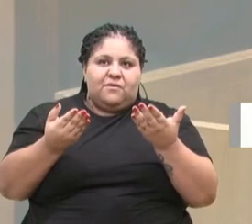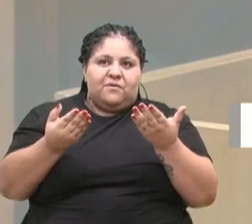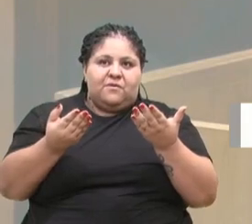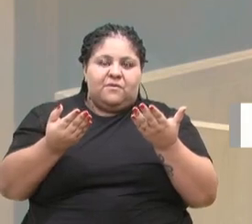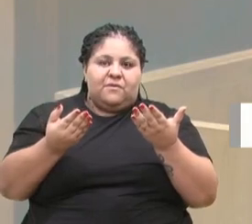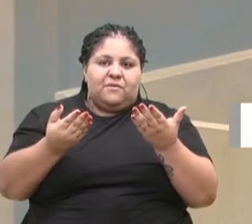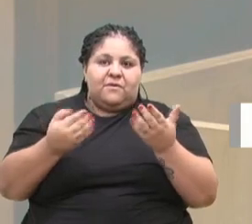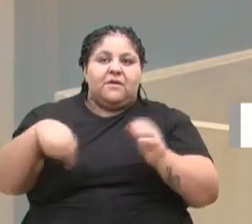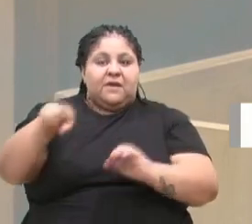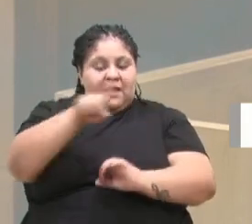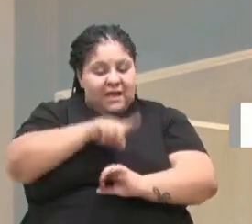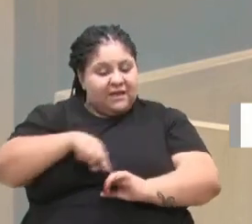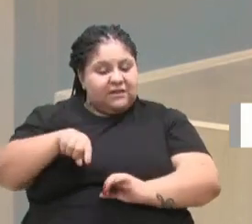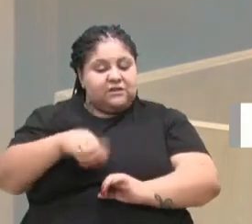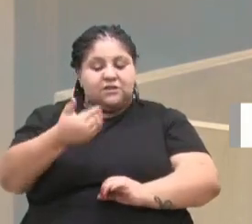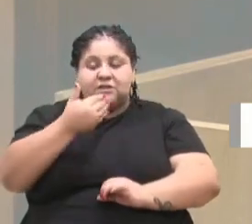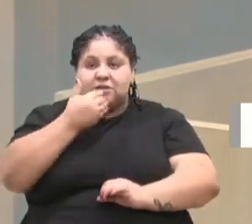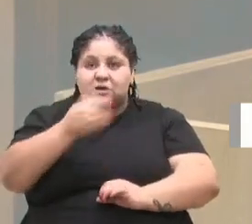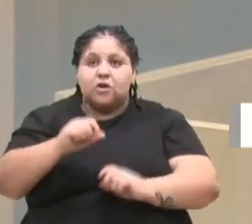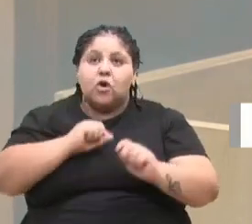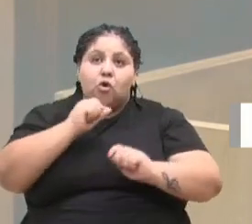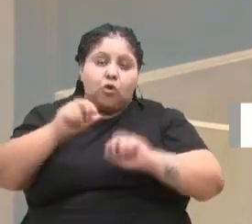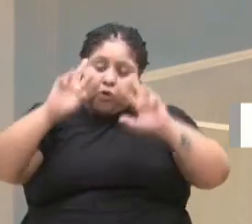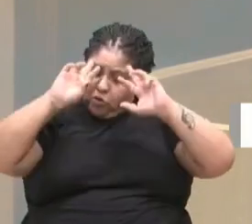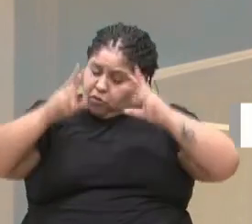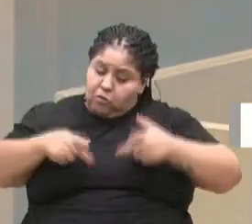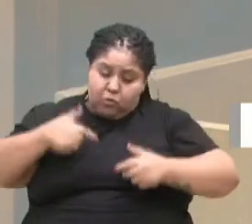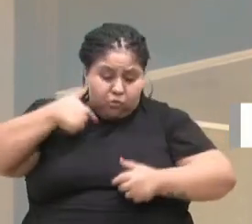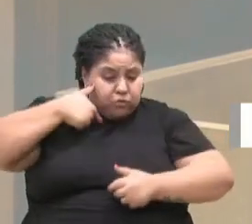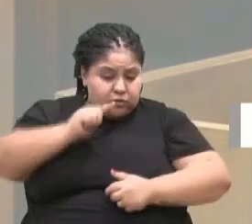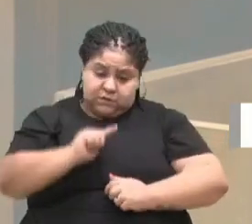Então, é isso que a gente pede. É o que é humanamente possível. O que é